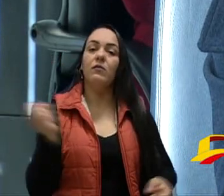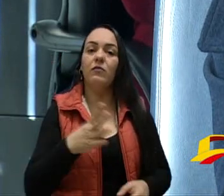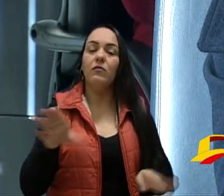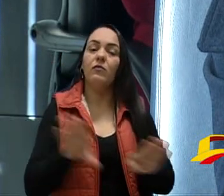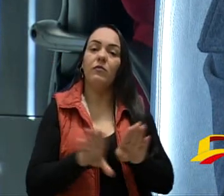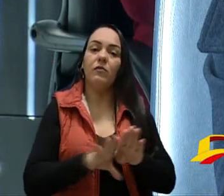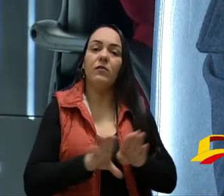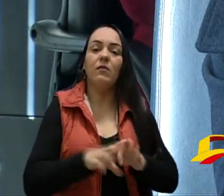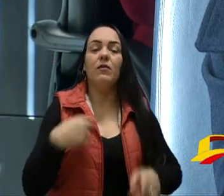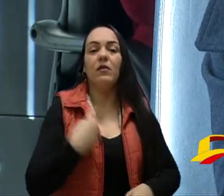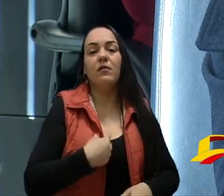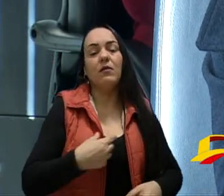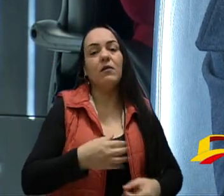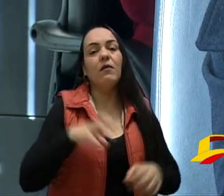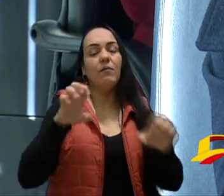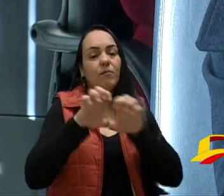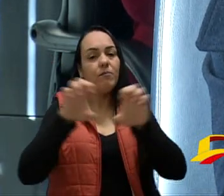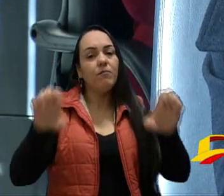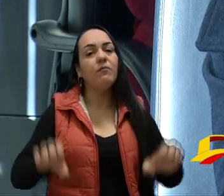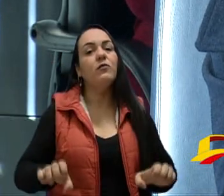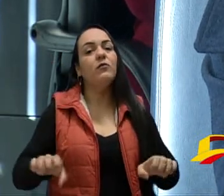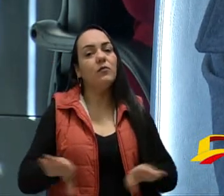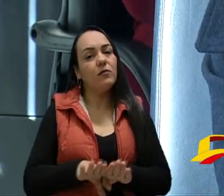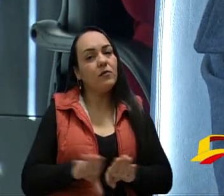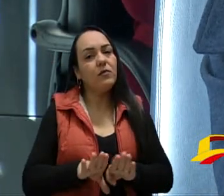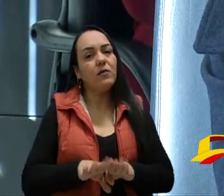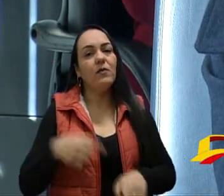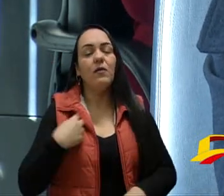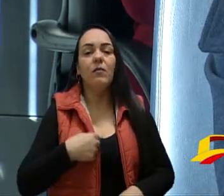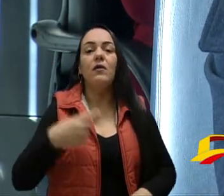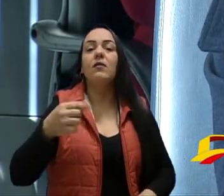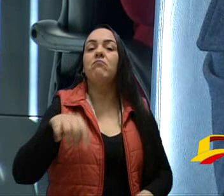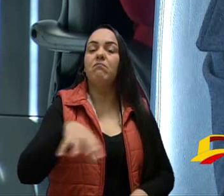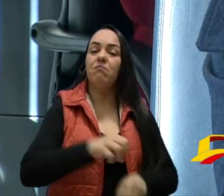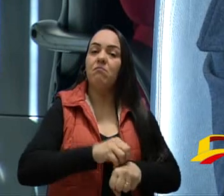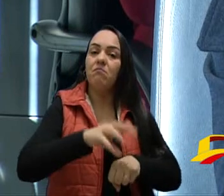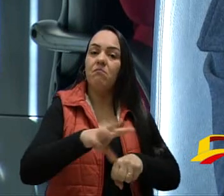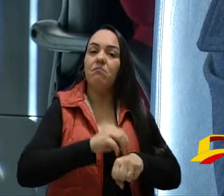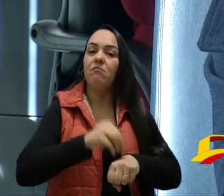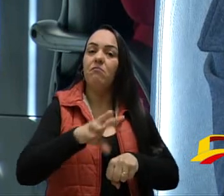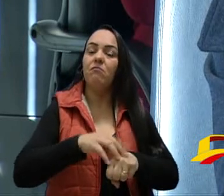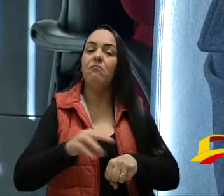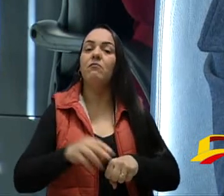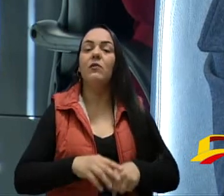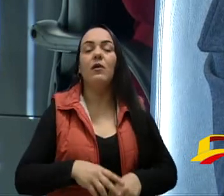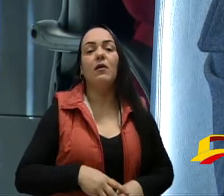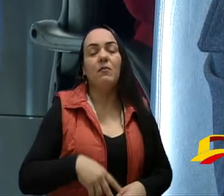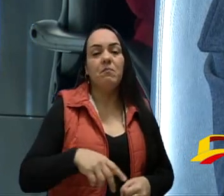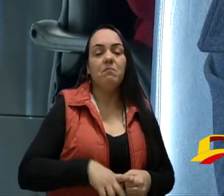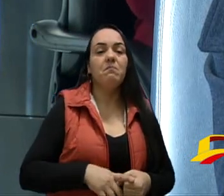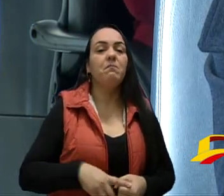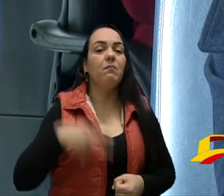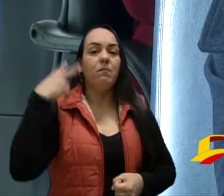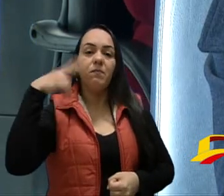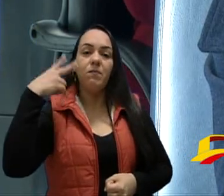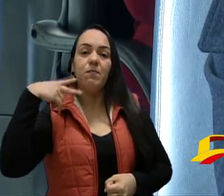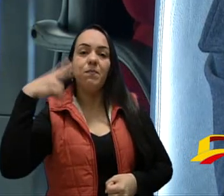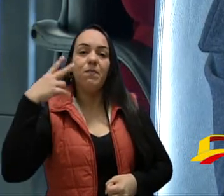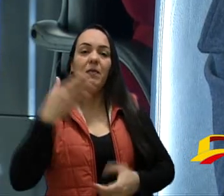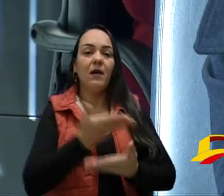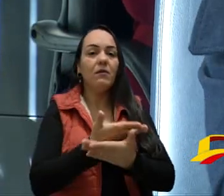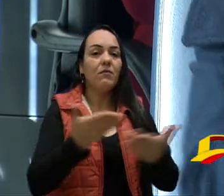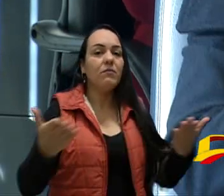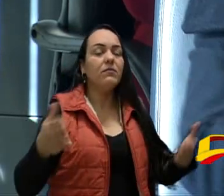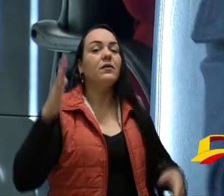temos aí a estrutura mas eu também tiver informações não sei se os vereadores da vereadora também